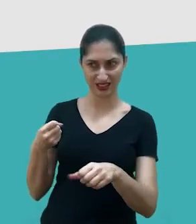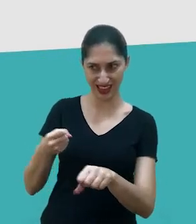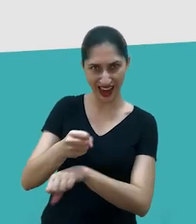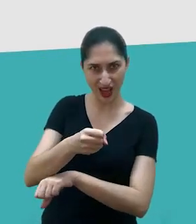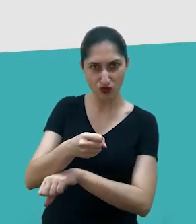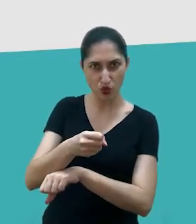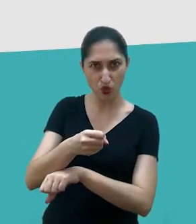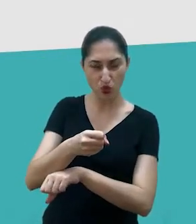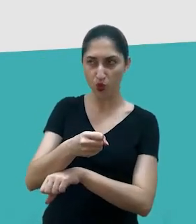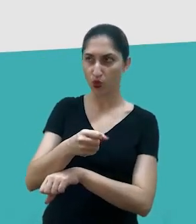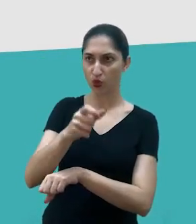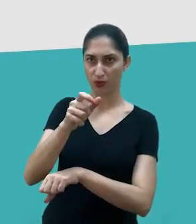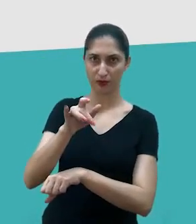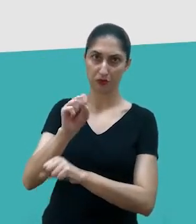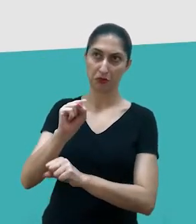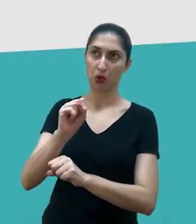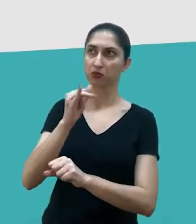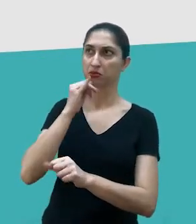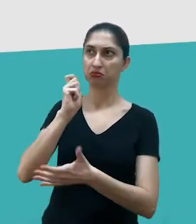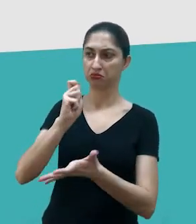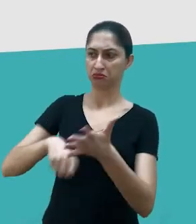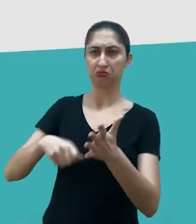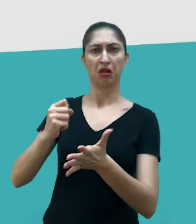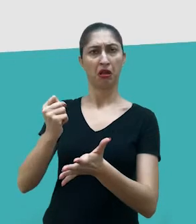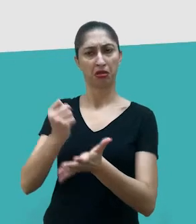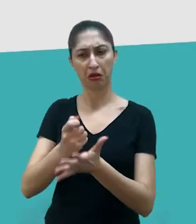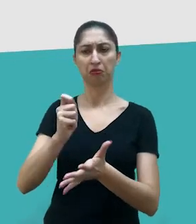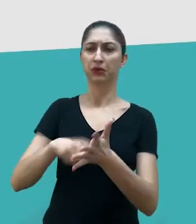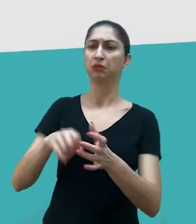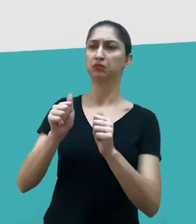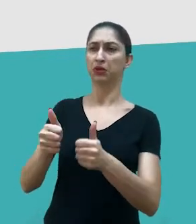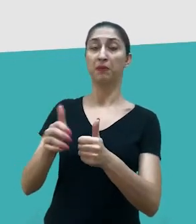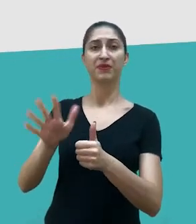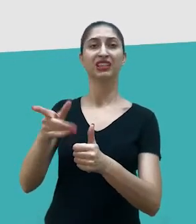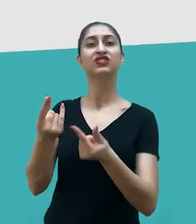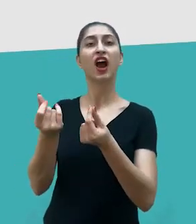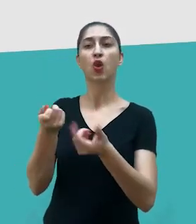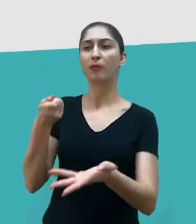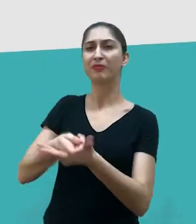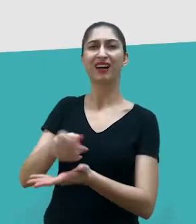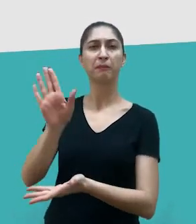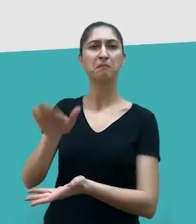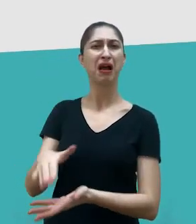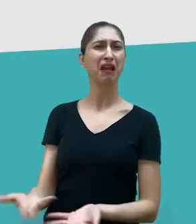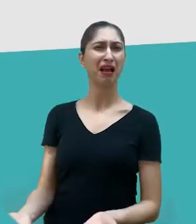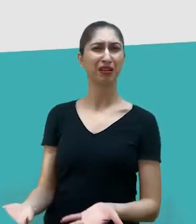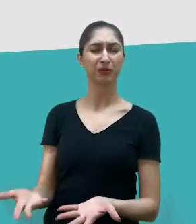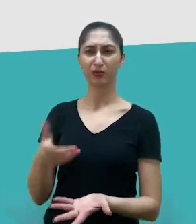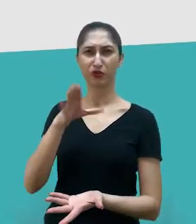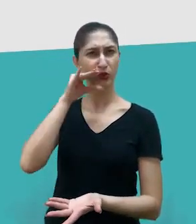de forma, mesmo que legal, as pessoas que produzem o produto? É uma empresa